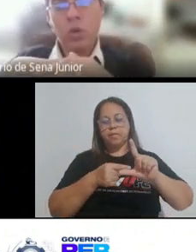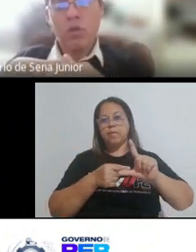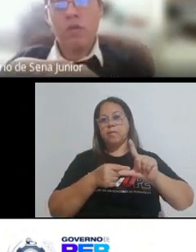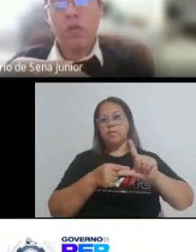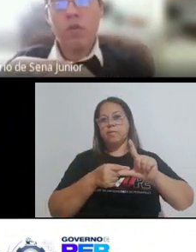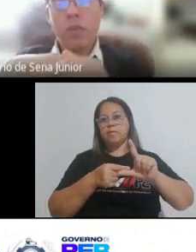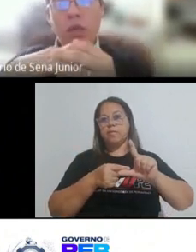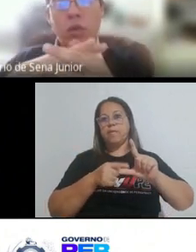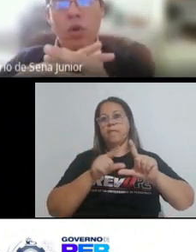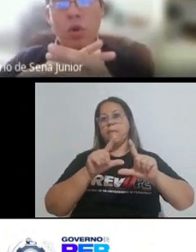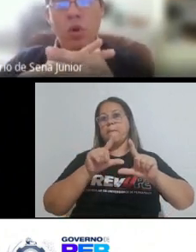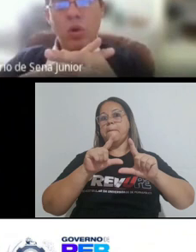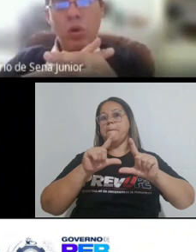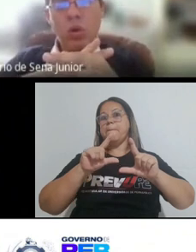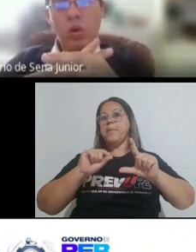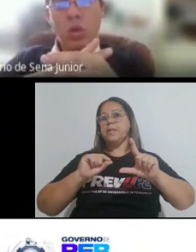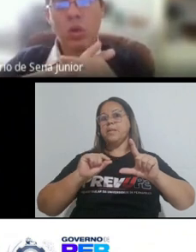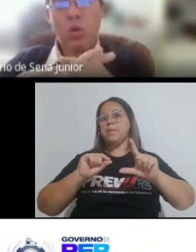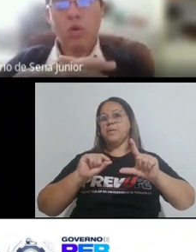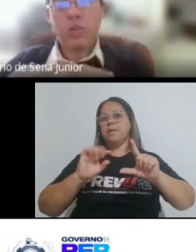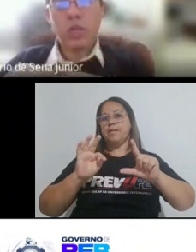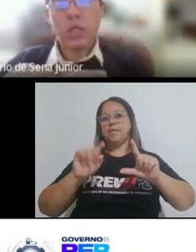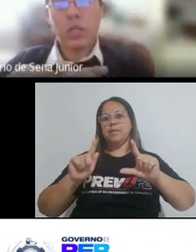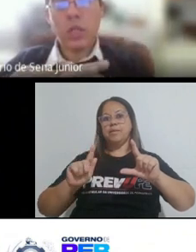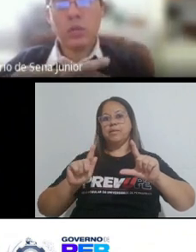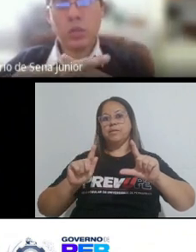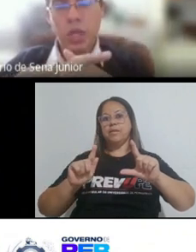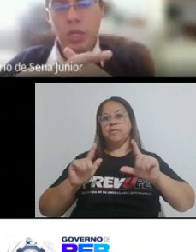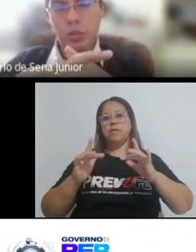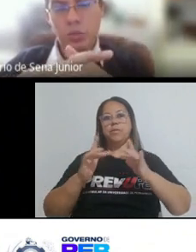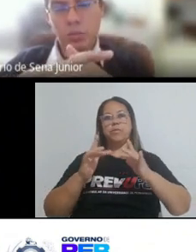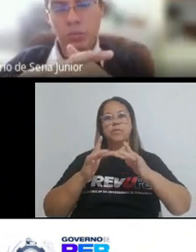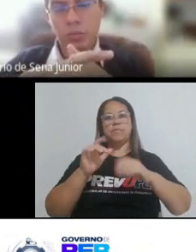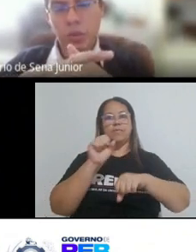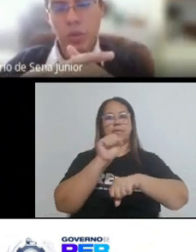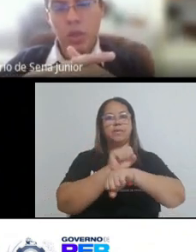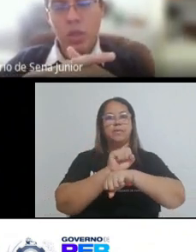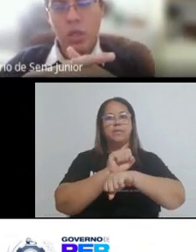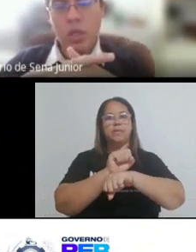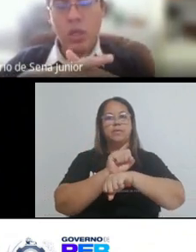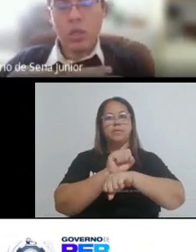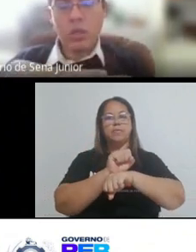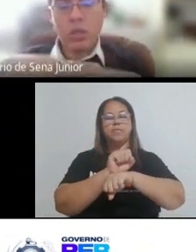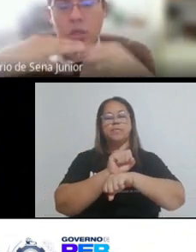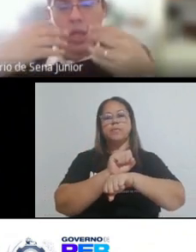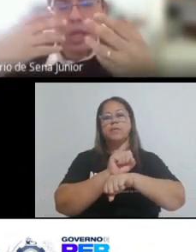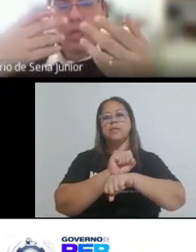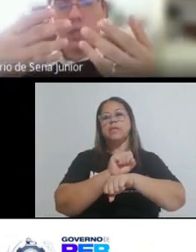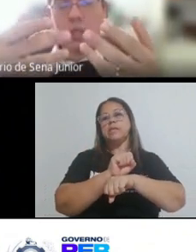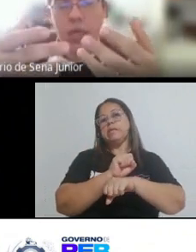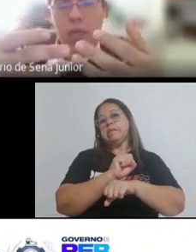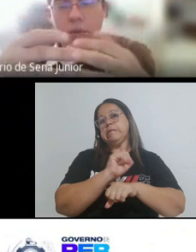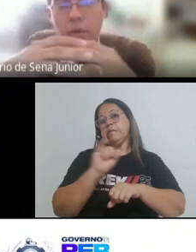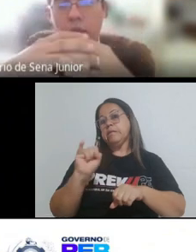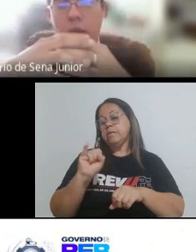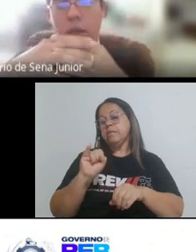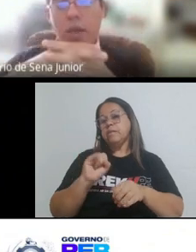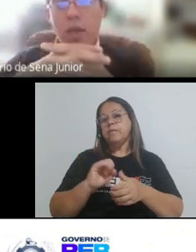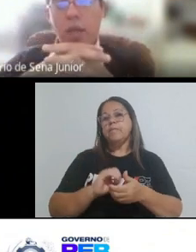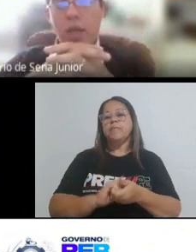plano for menor que o coeficiente de atrito estático. E, se essa